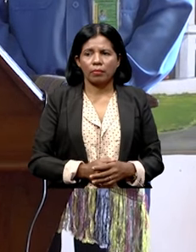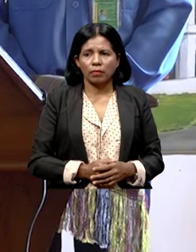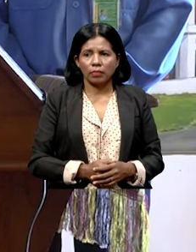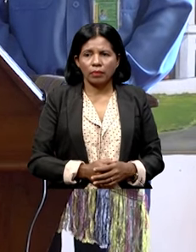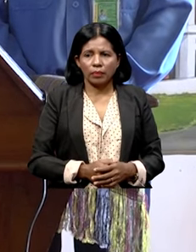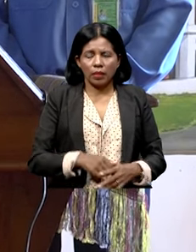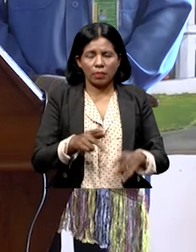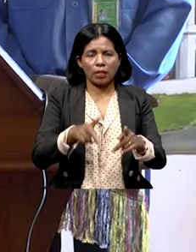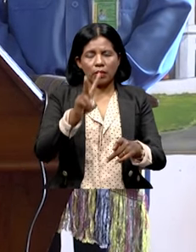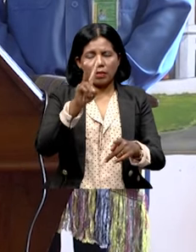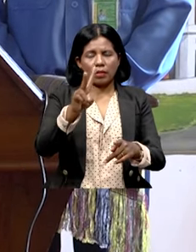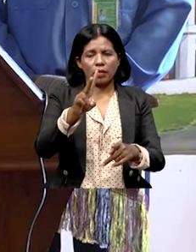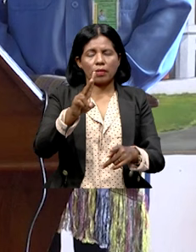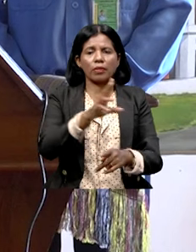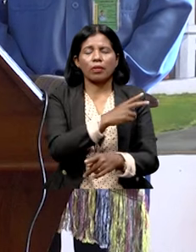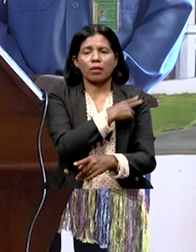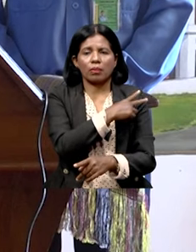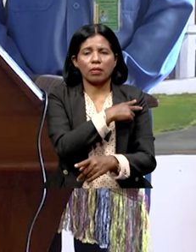Coronel na rua, o Capitão Ida,